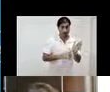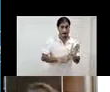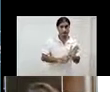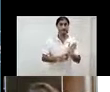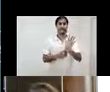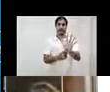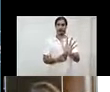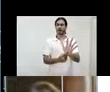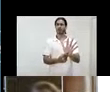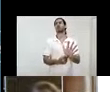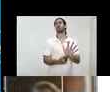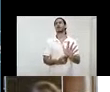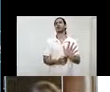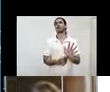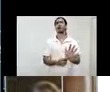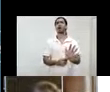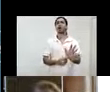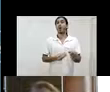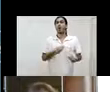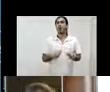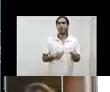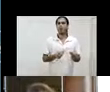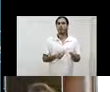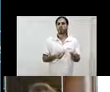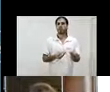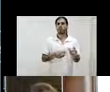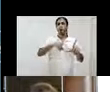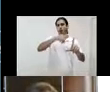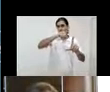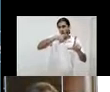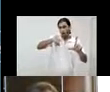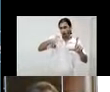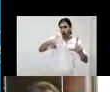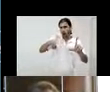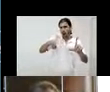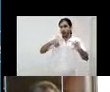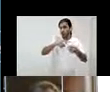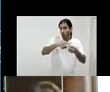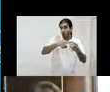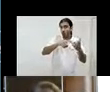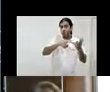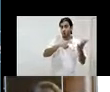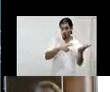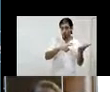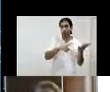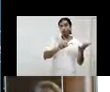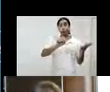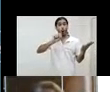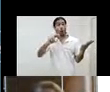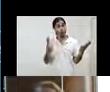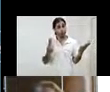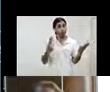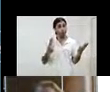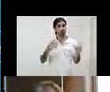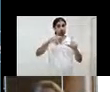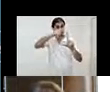um dado quantitativo ou um dado qualitativo? a gente pode identificar